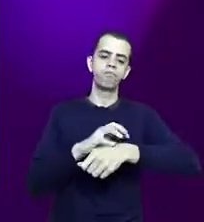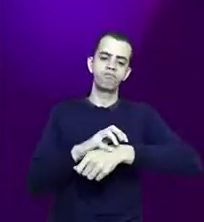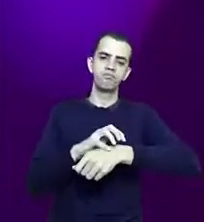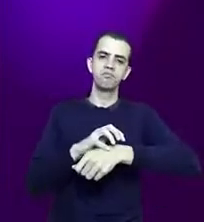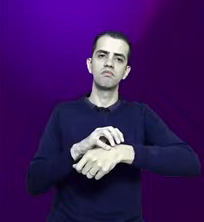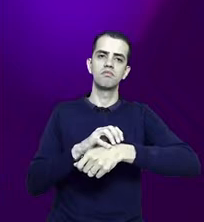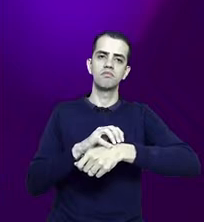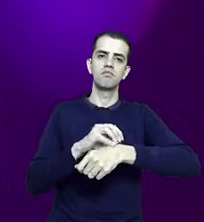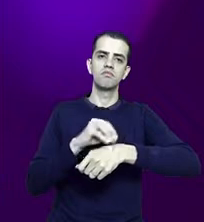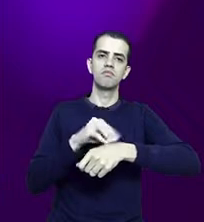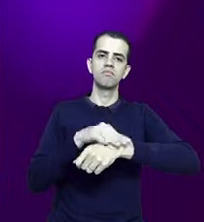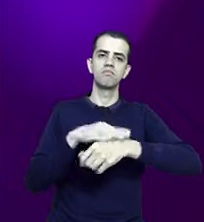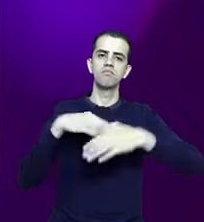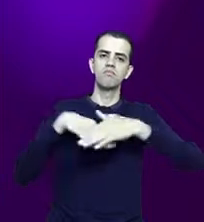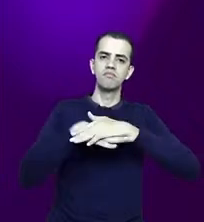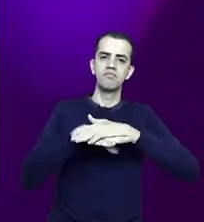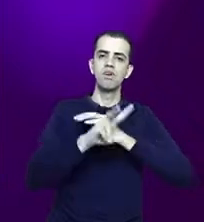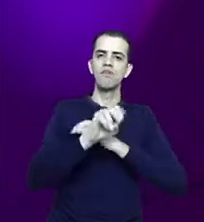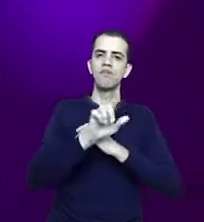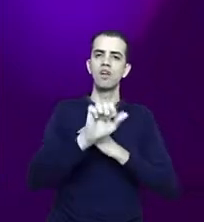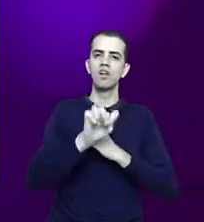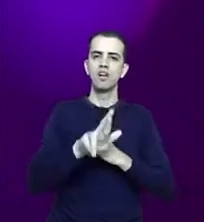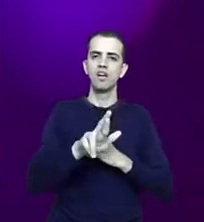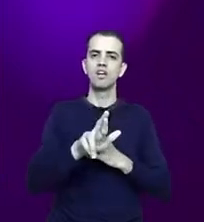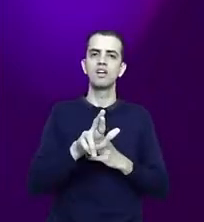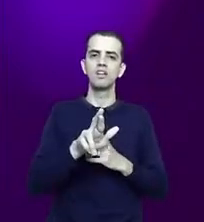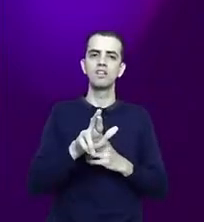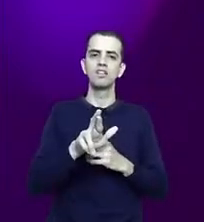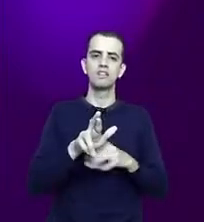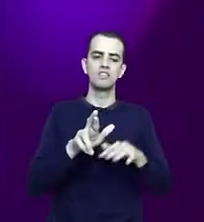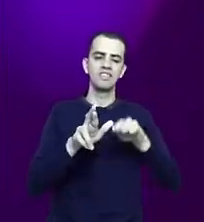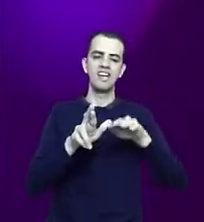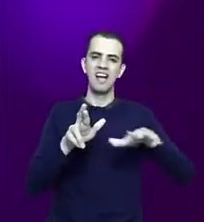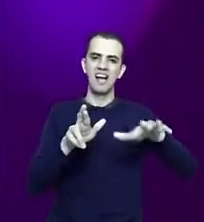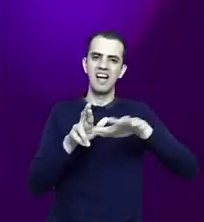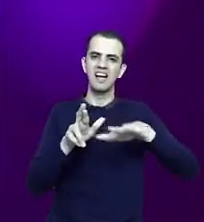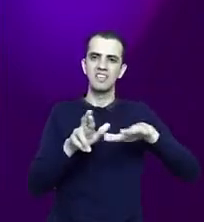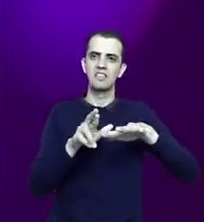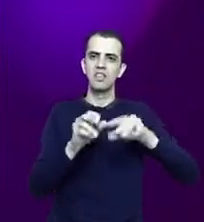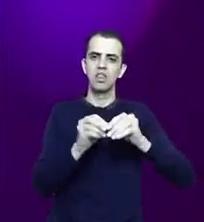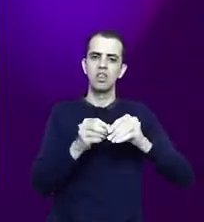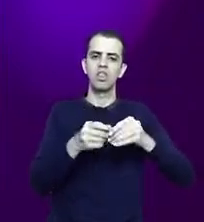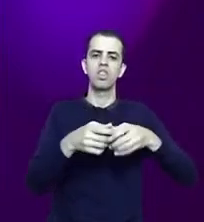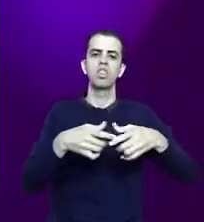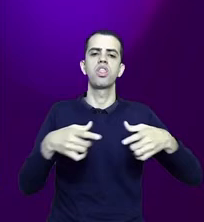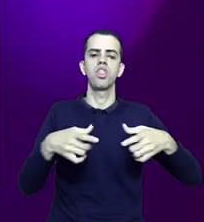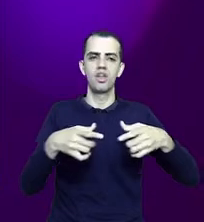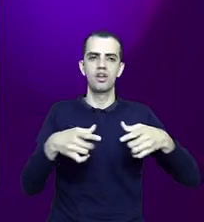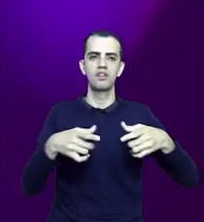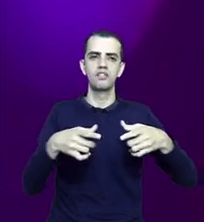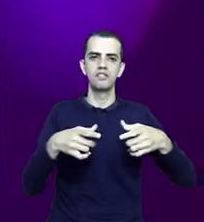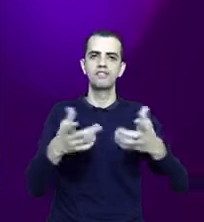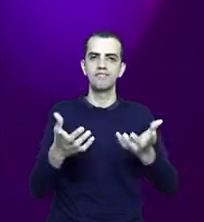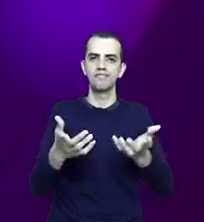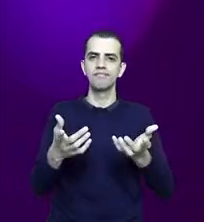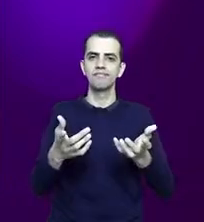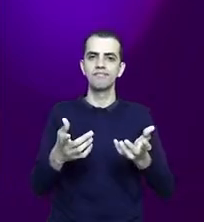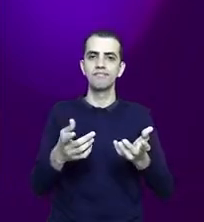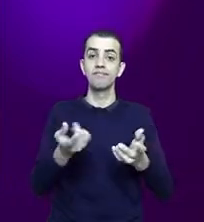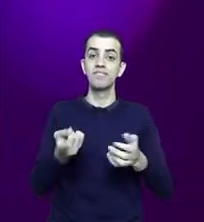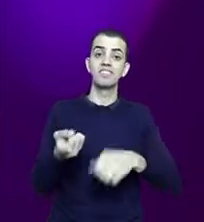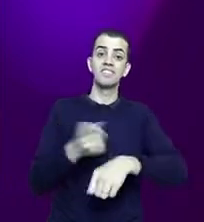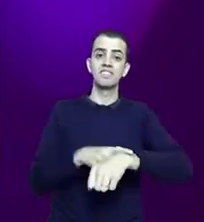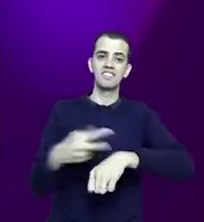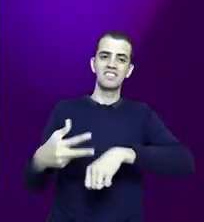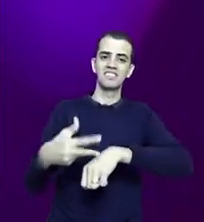fragmento subluxo-ovular, e ficou uma área ali como se fosse um alargamento da superfície. Então, na